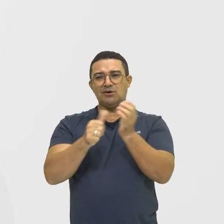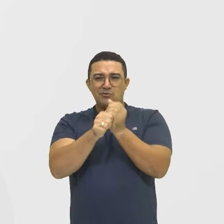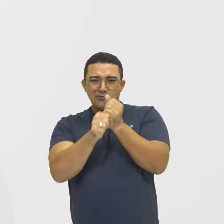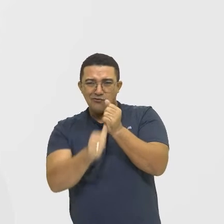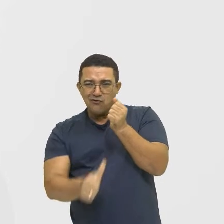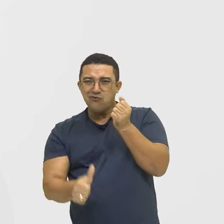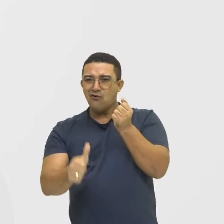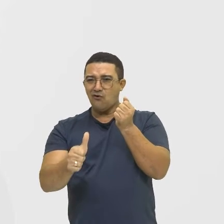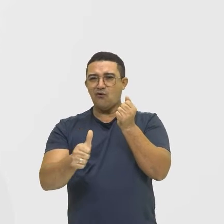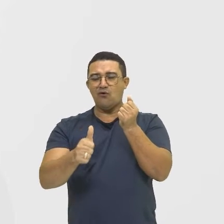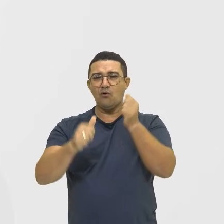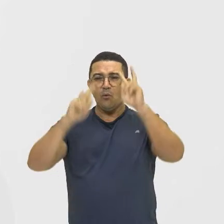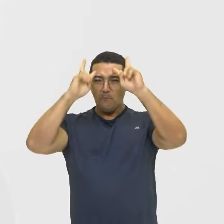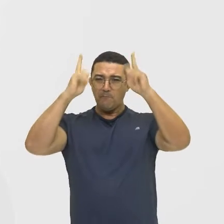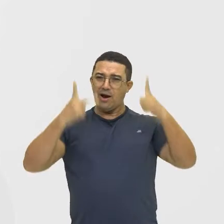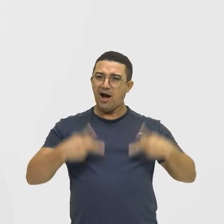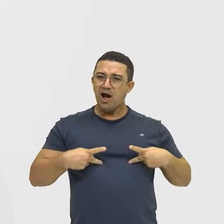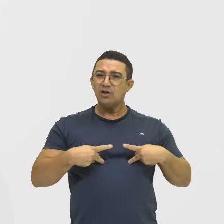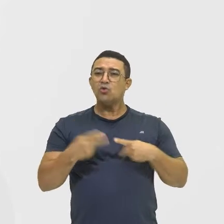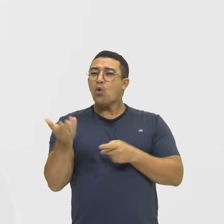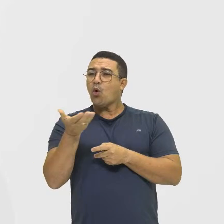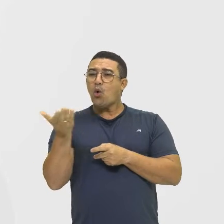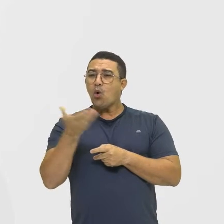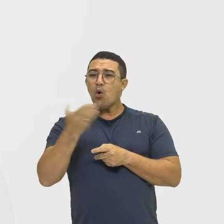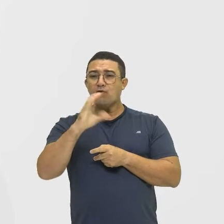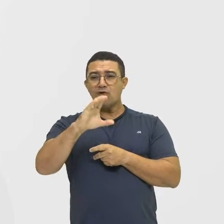gorduras e claras de ovos.